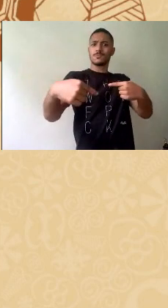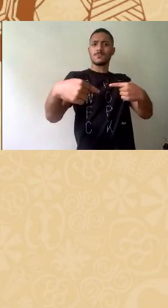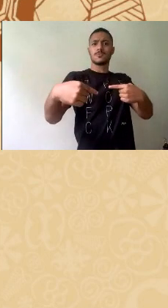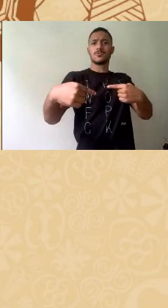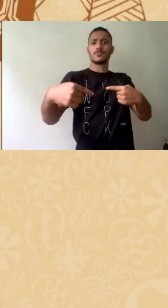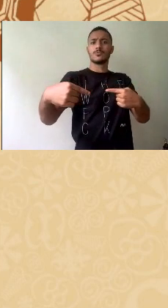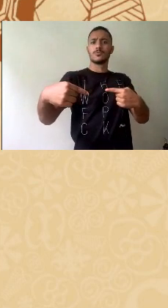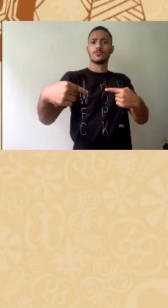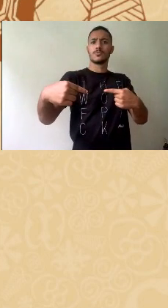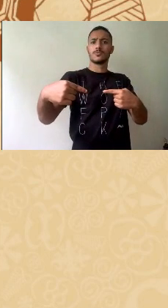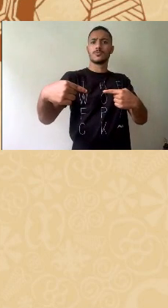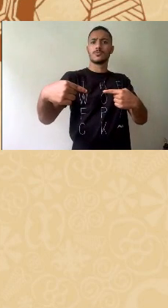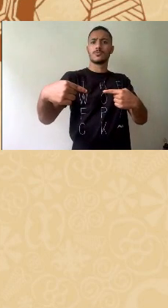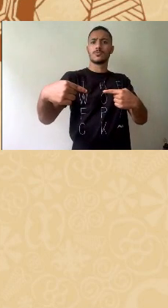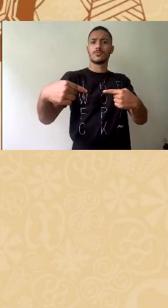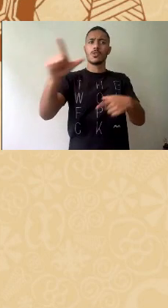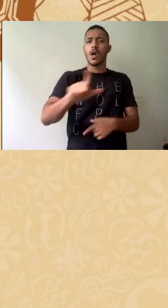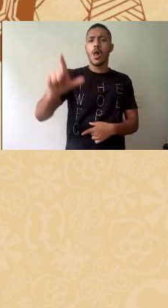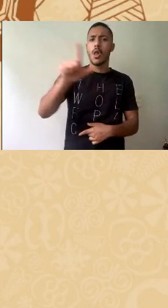dessa lógica, né,